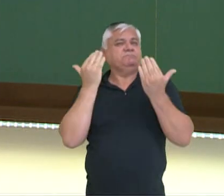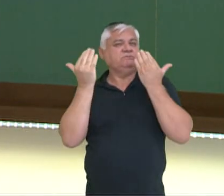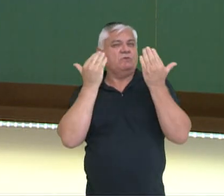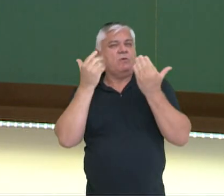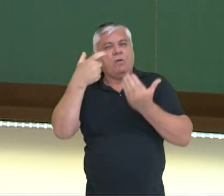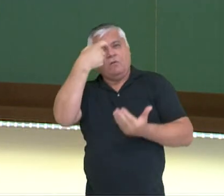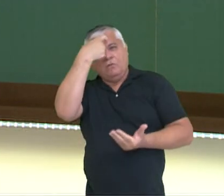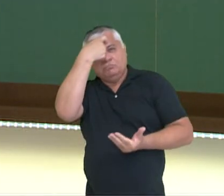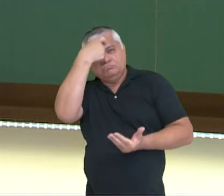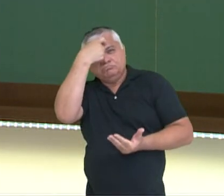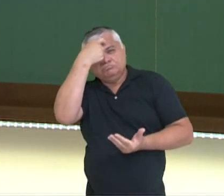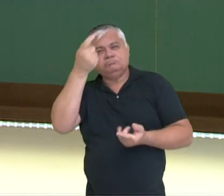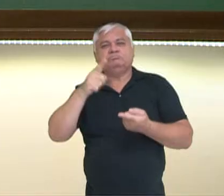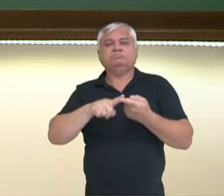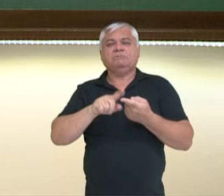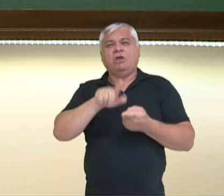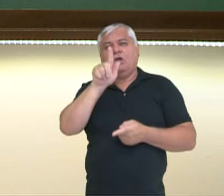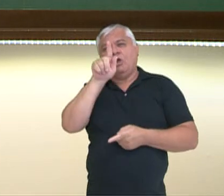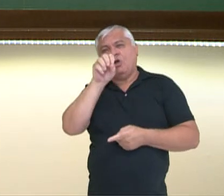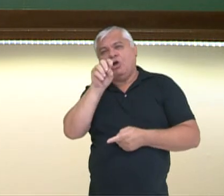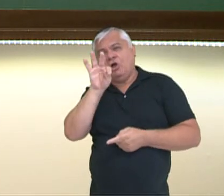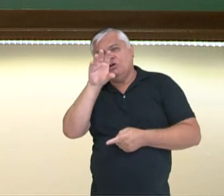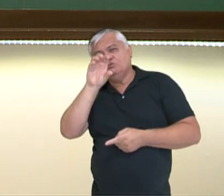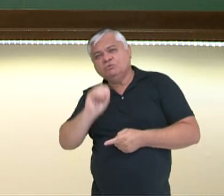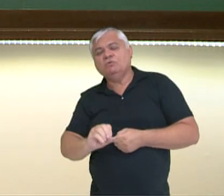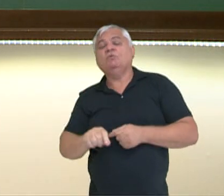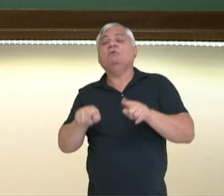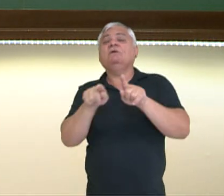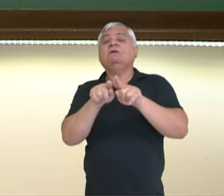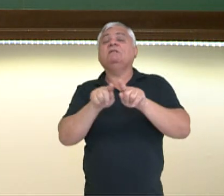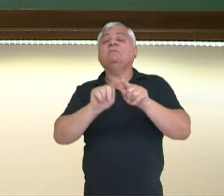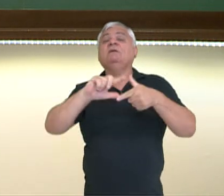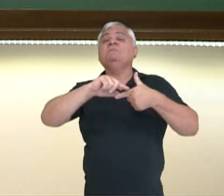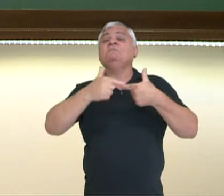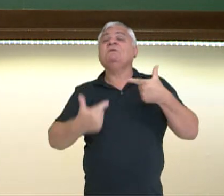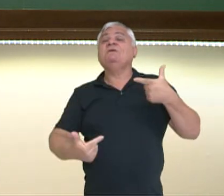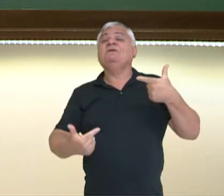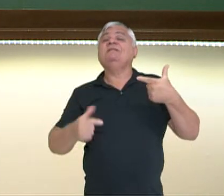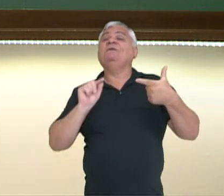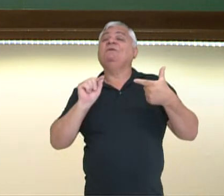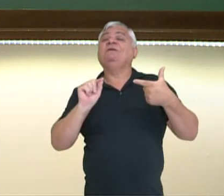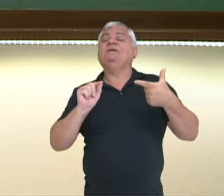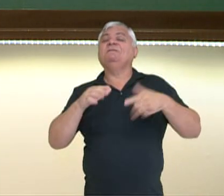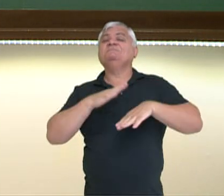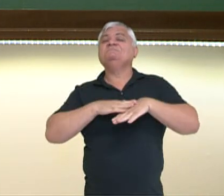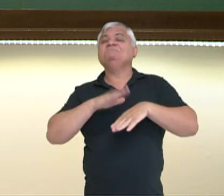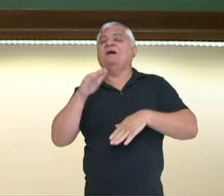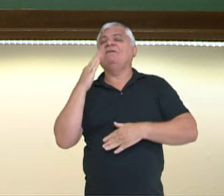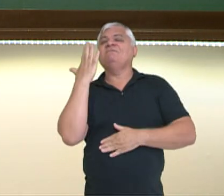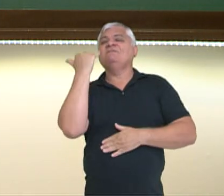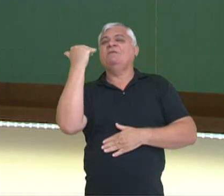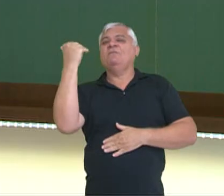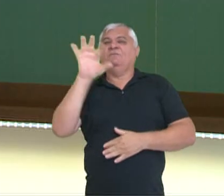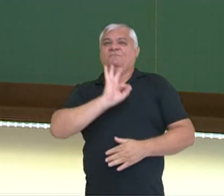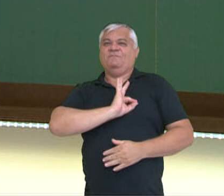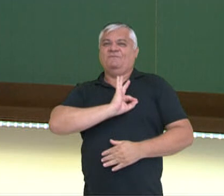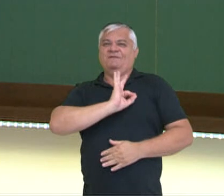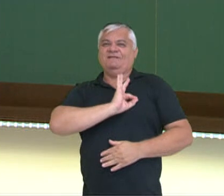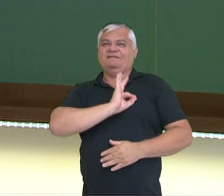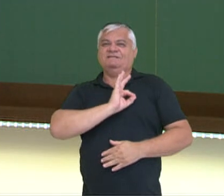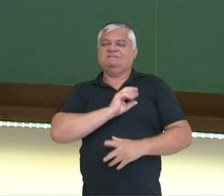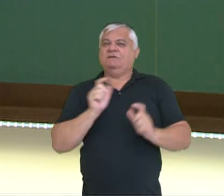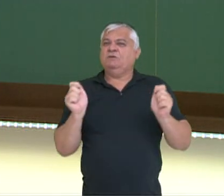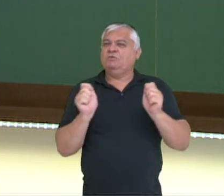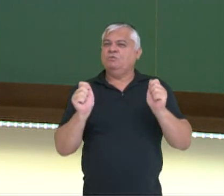psicológico, gótico e, modernamente, o favorito de todo mundo, o romance policial. Romance